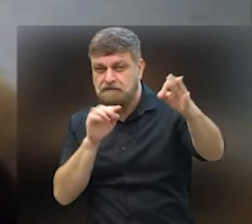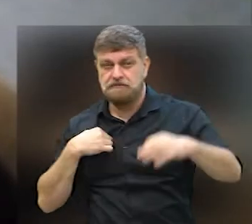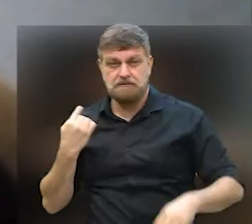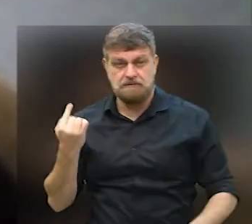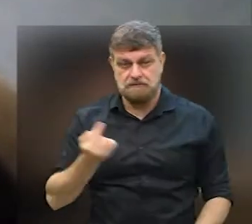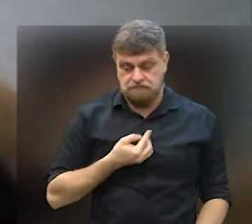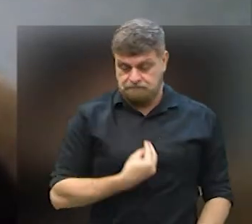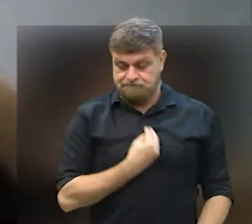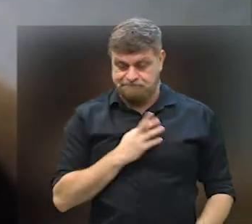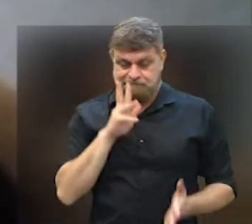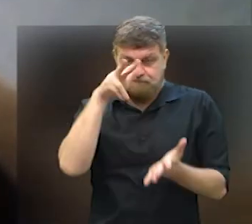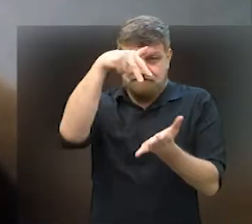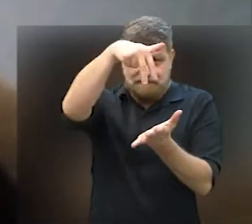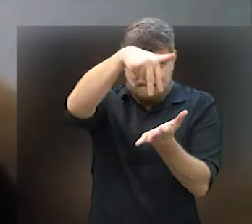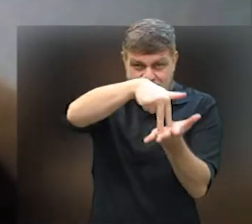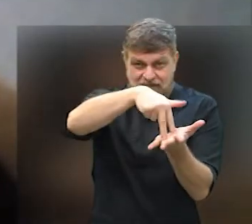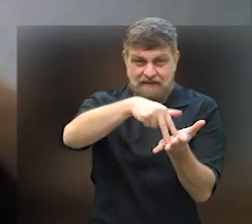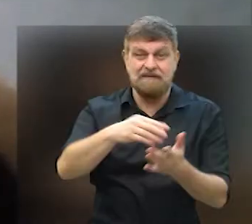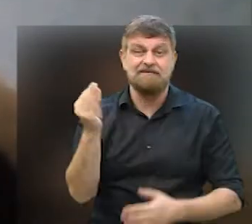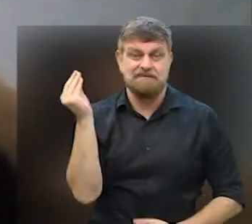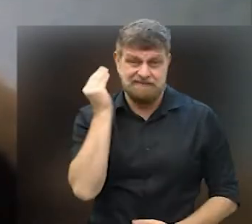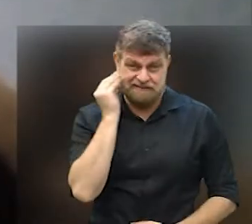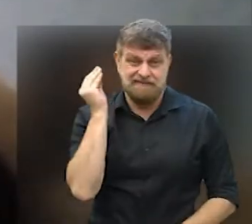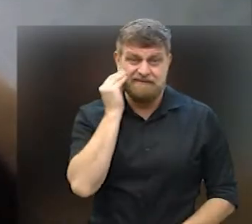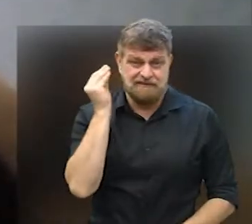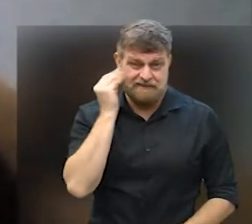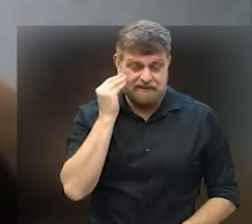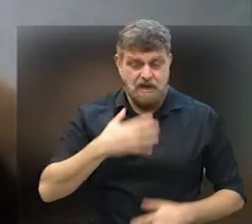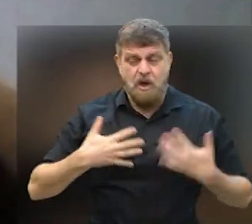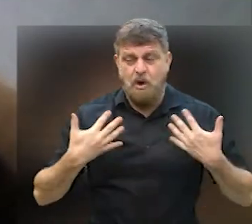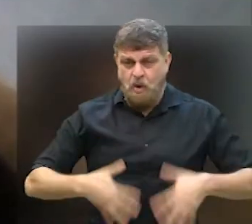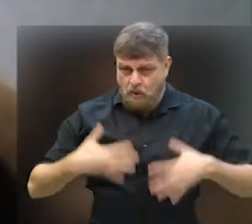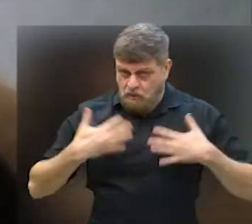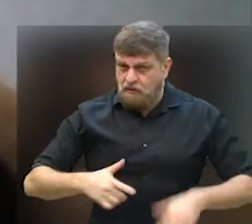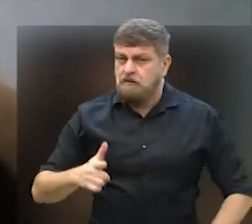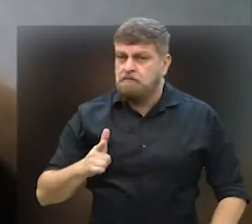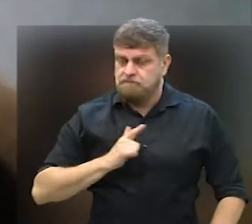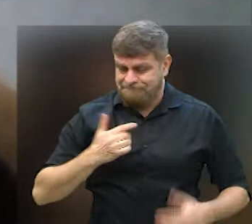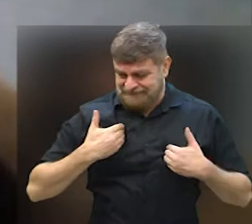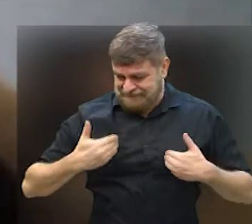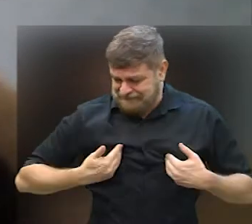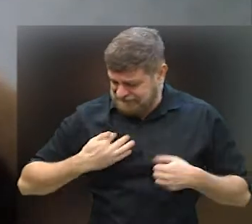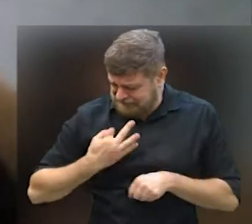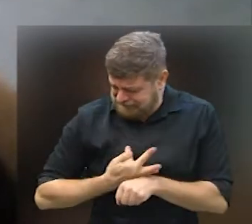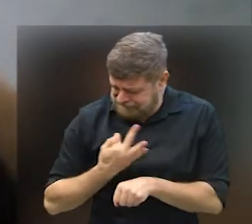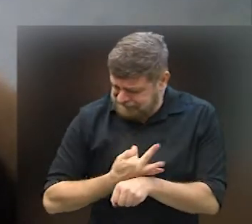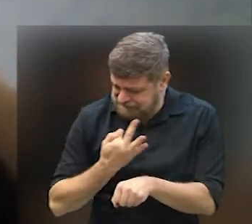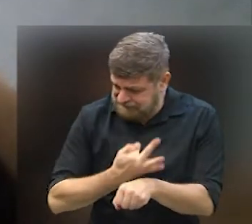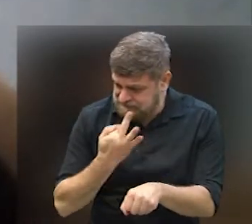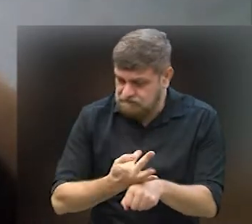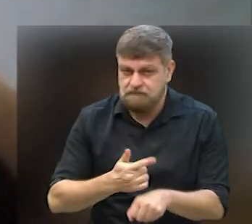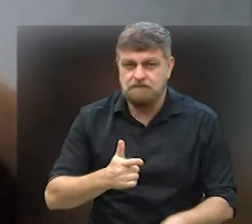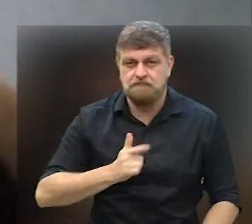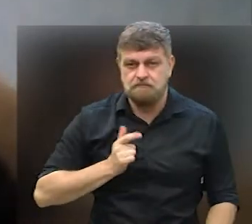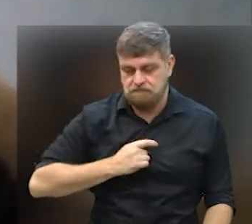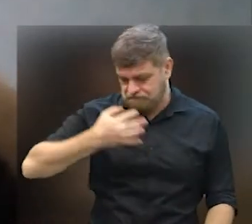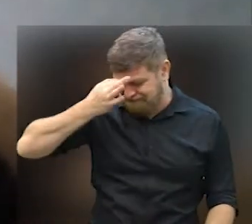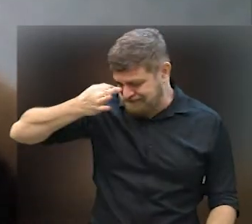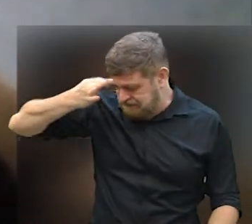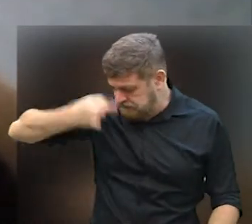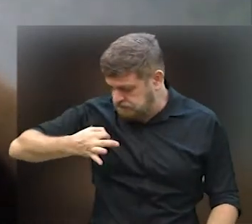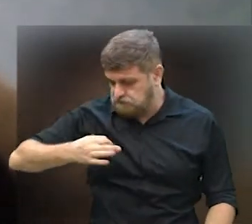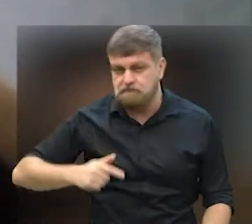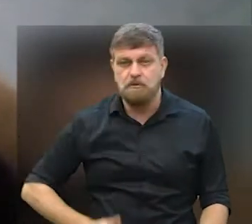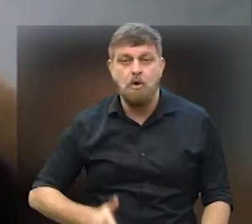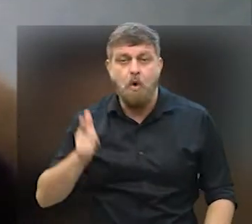que a gente vai realmente ser muito demandado, será muito recrutado um equilíbrio e